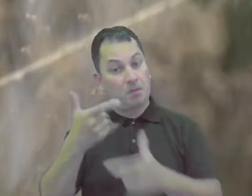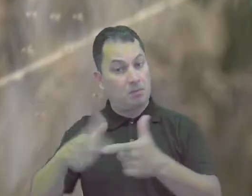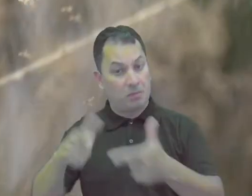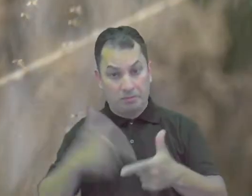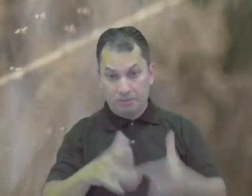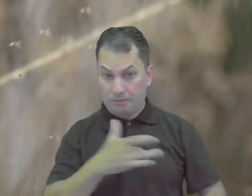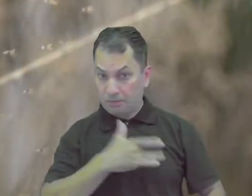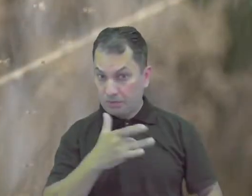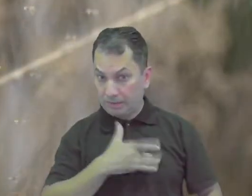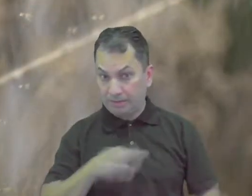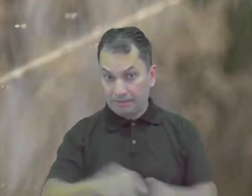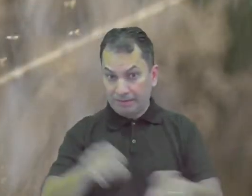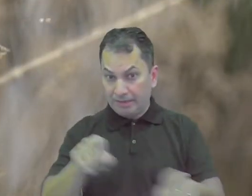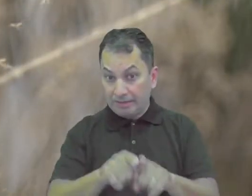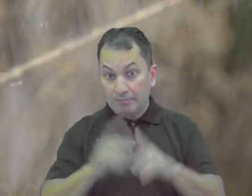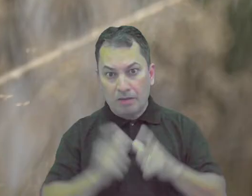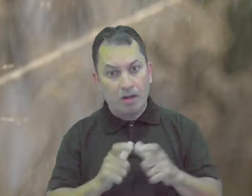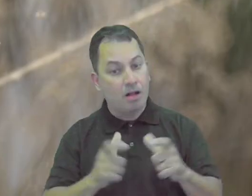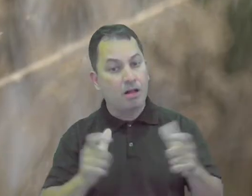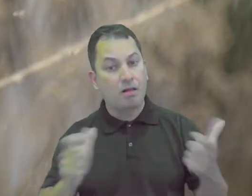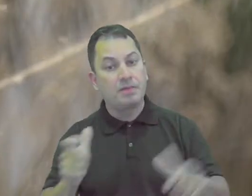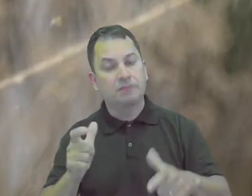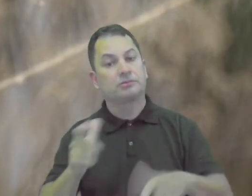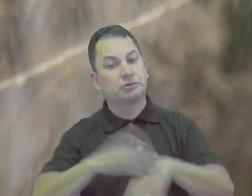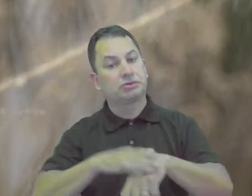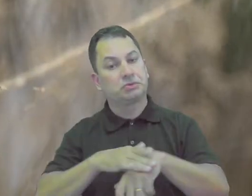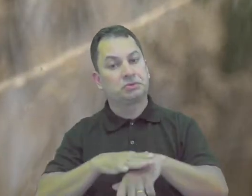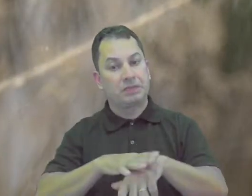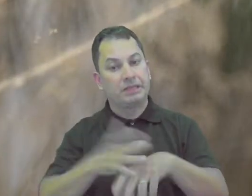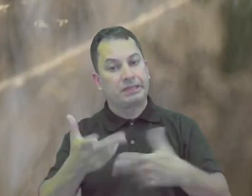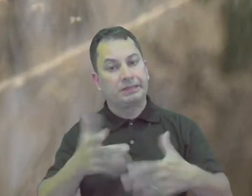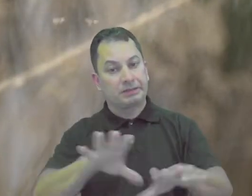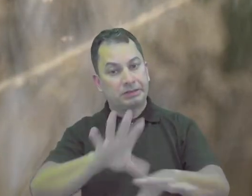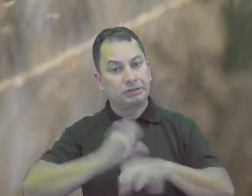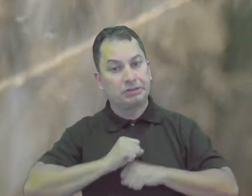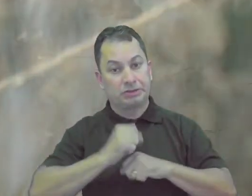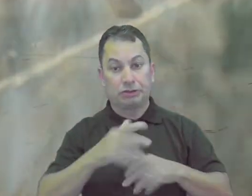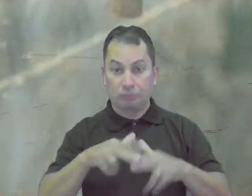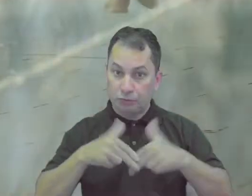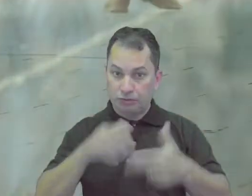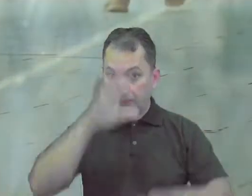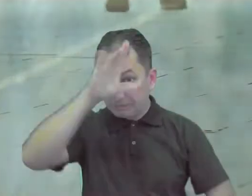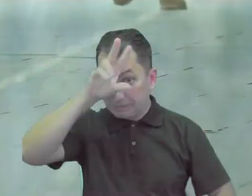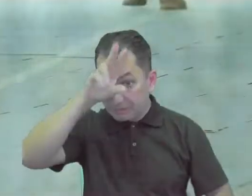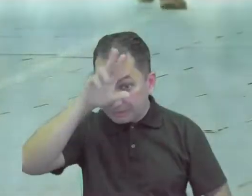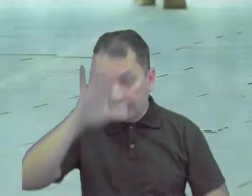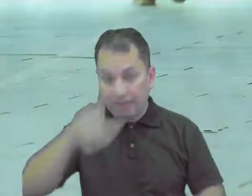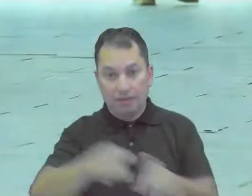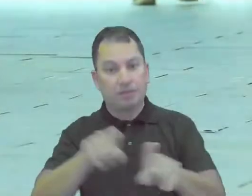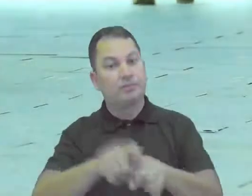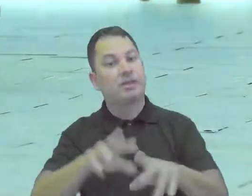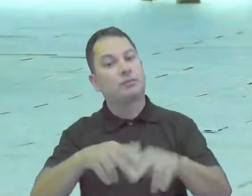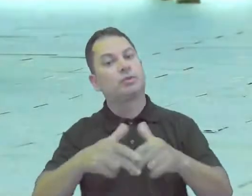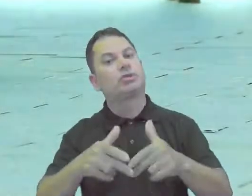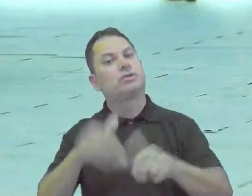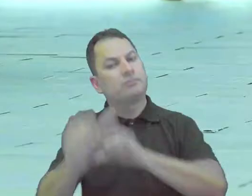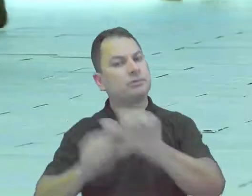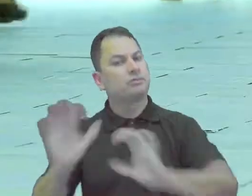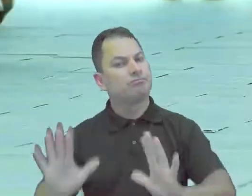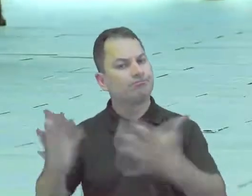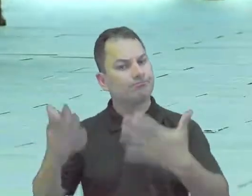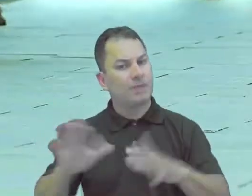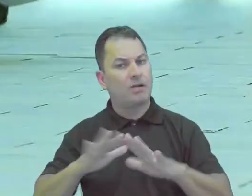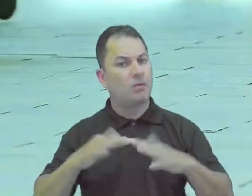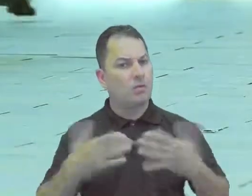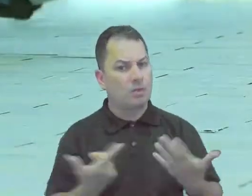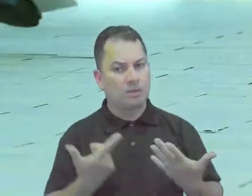doenças causadas por insetos, são algumas das consequências das mudanças do clima. Contudo, esses impactos são sentidos